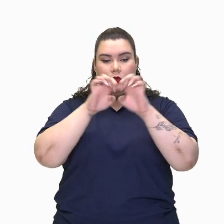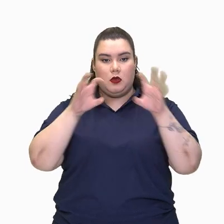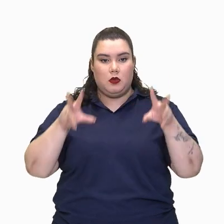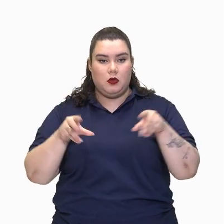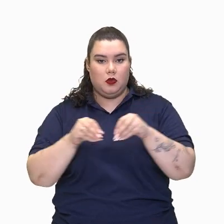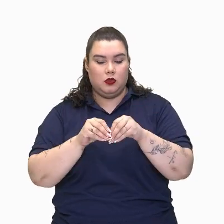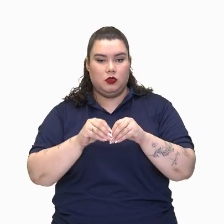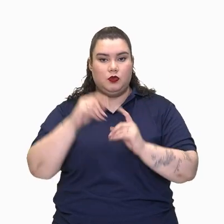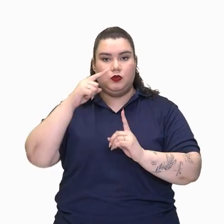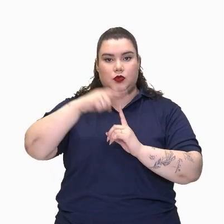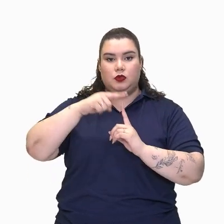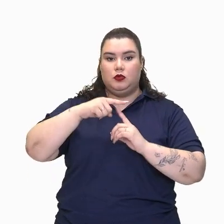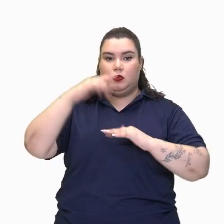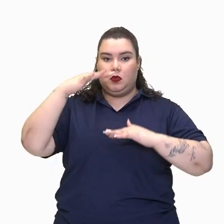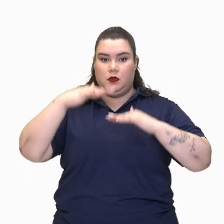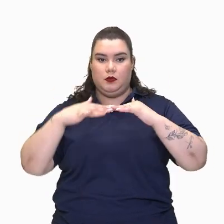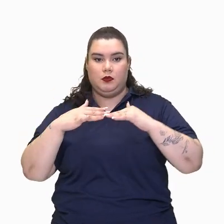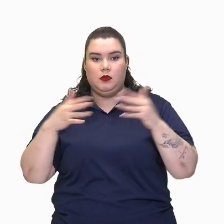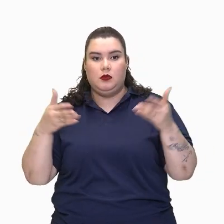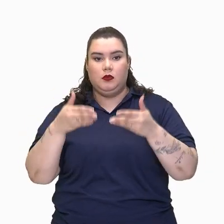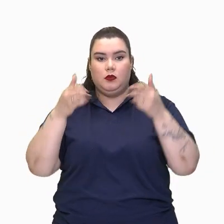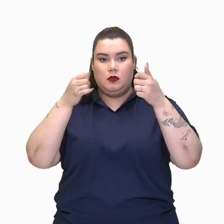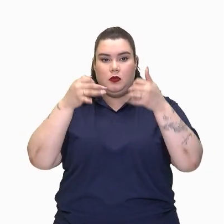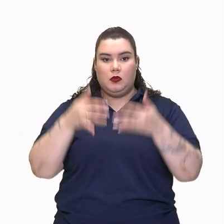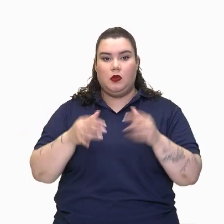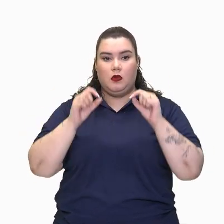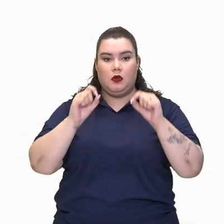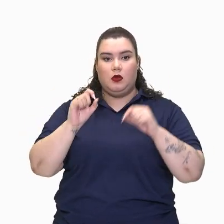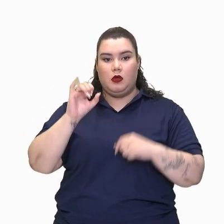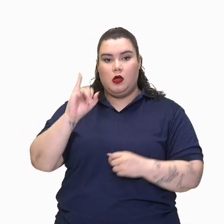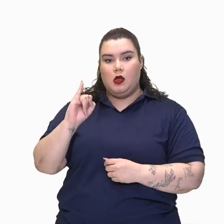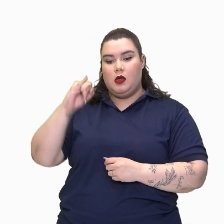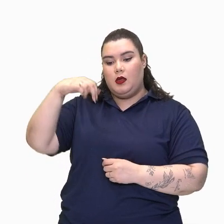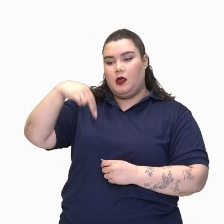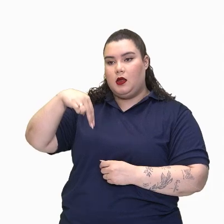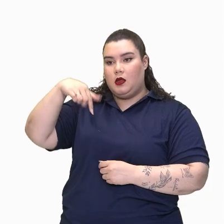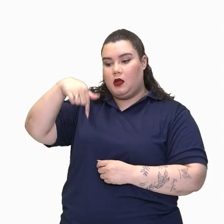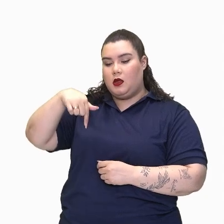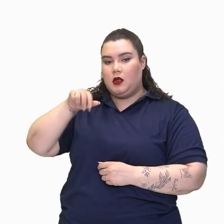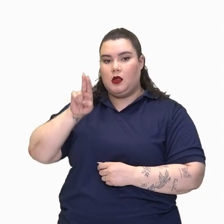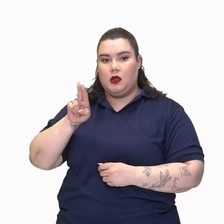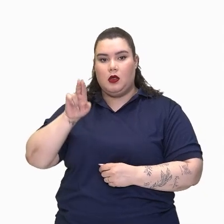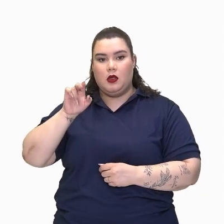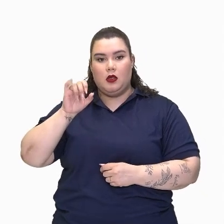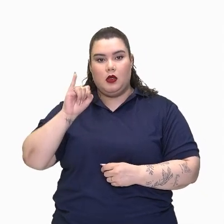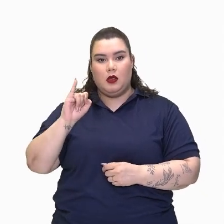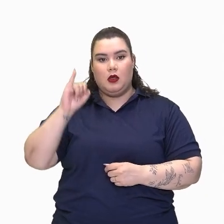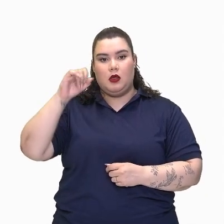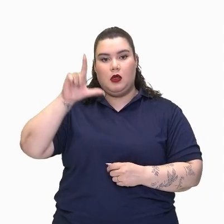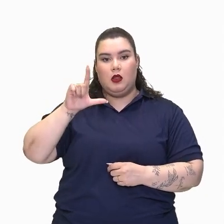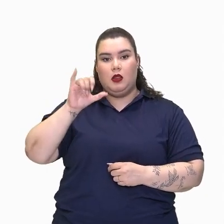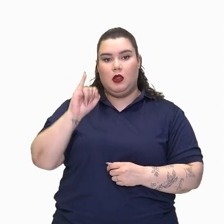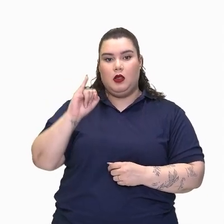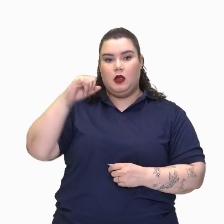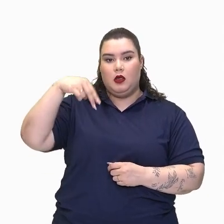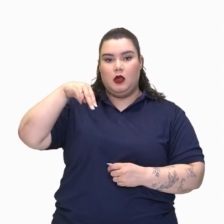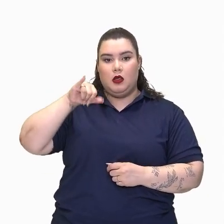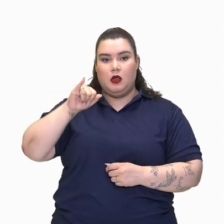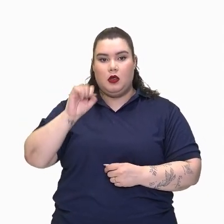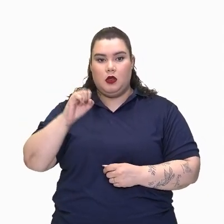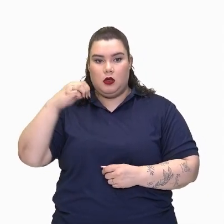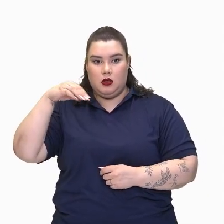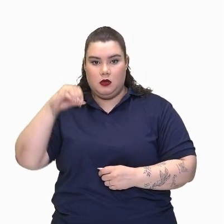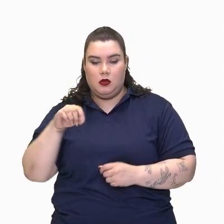harmônica. Nesse caso, a gente fala do exemplo do inquilinismo. Olha só, nessa relação, uma